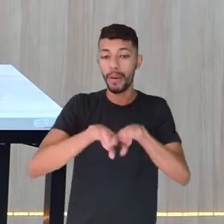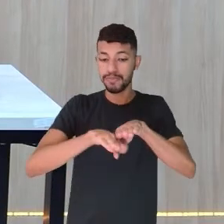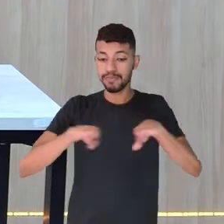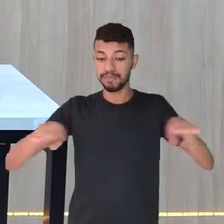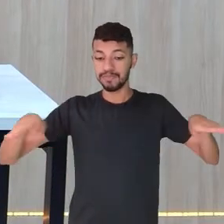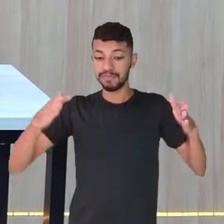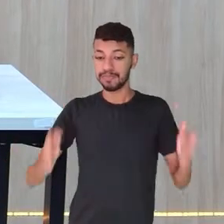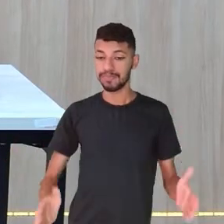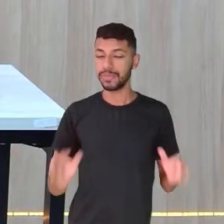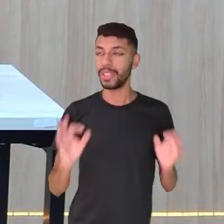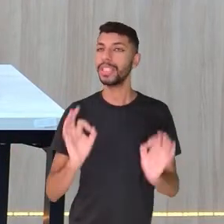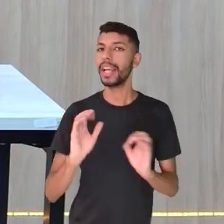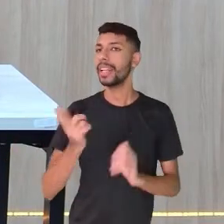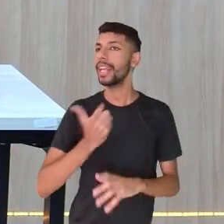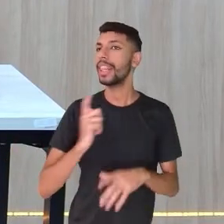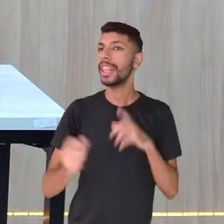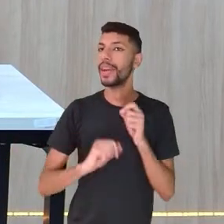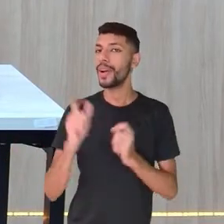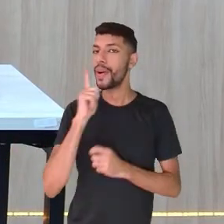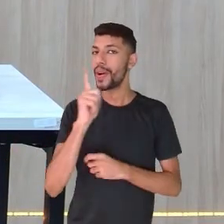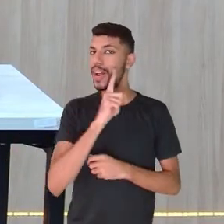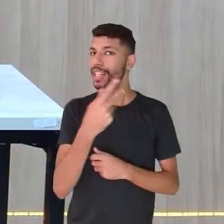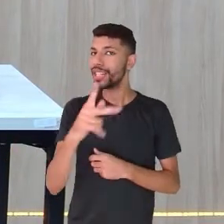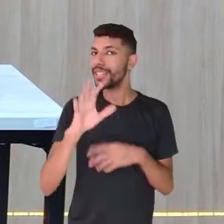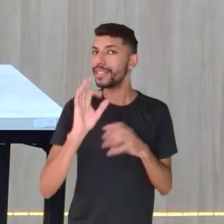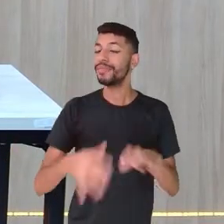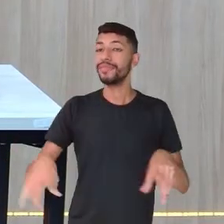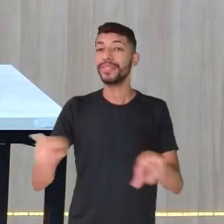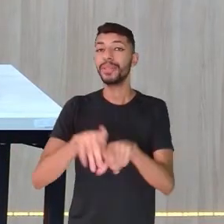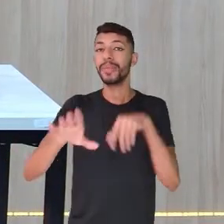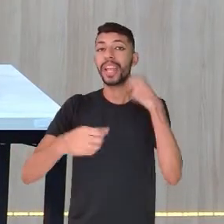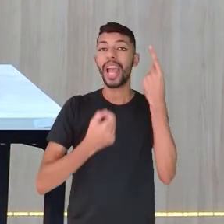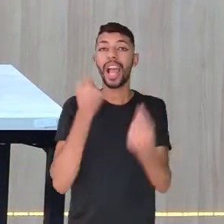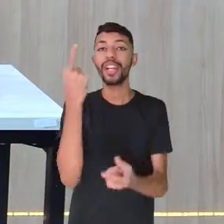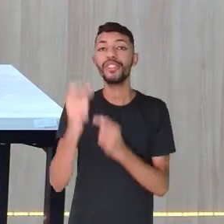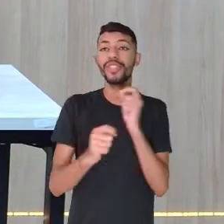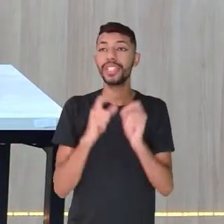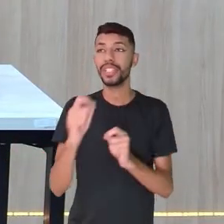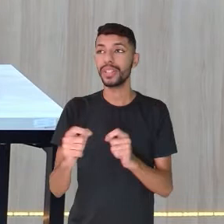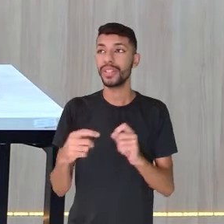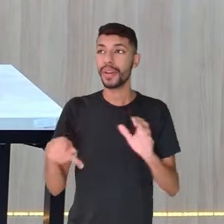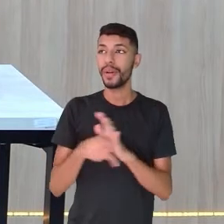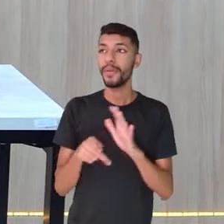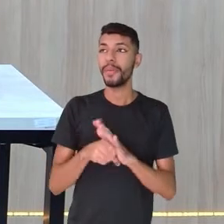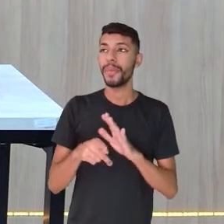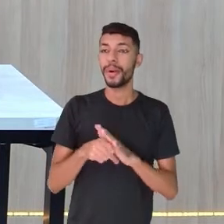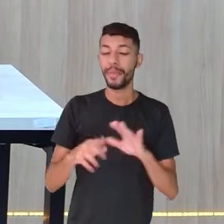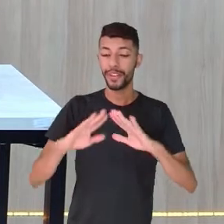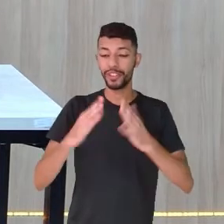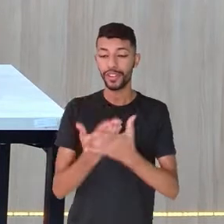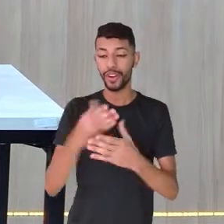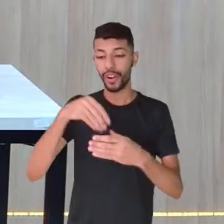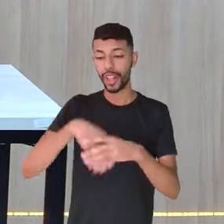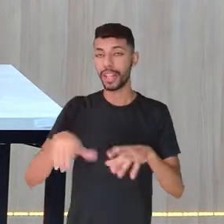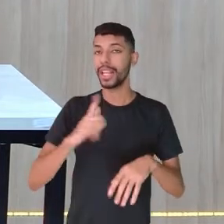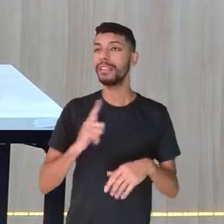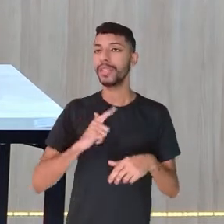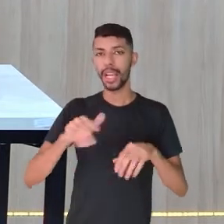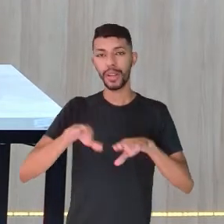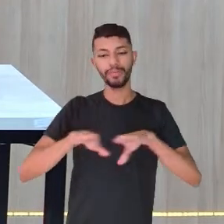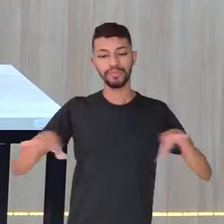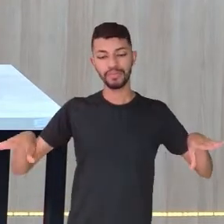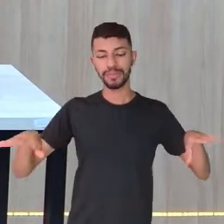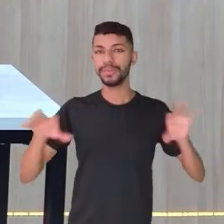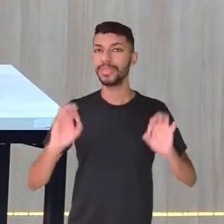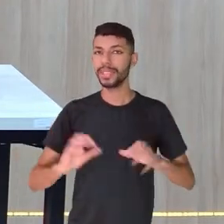está sendo servido lá o lanche de vocês, às vezes até mesmo no refeitório da escola tem aquela bancada de granito.